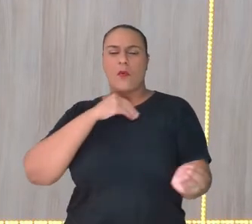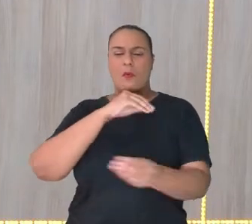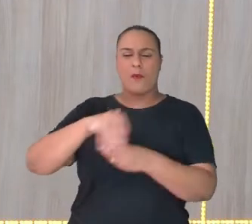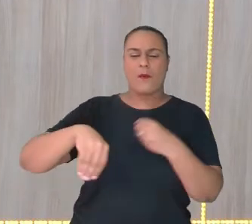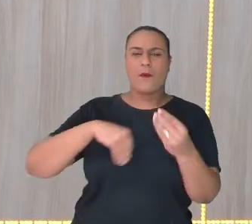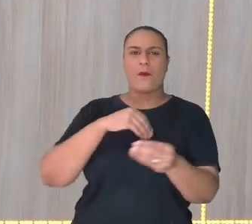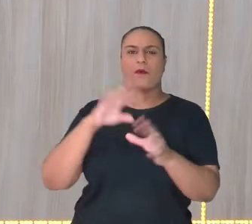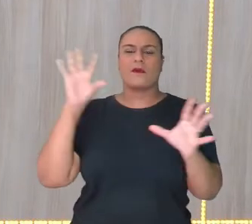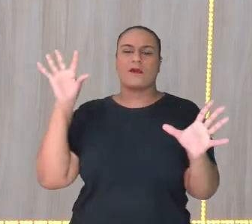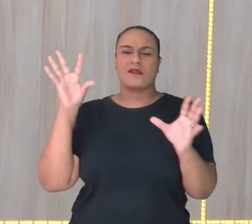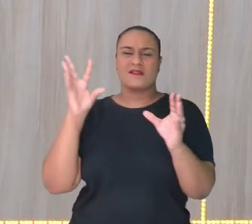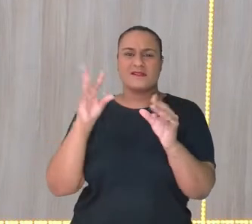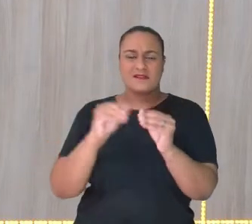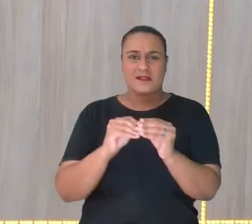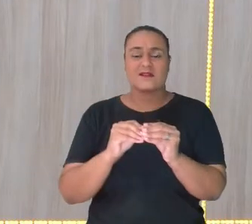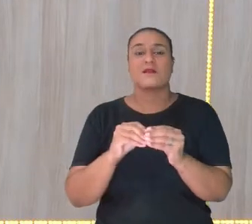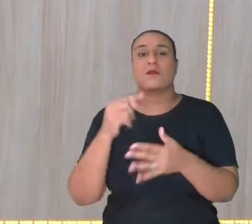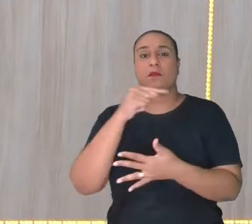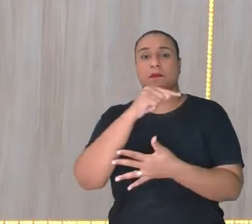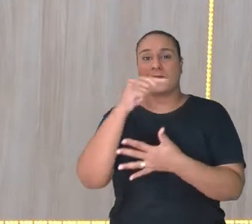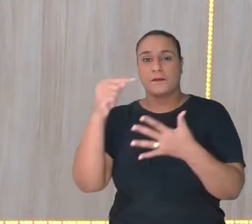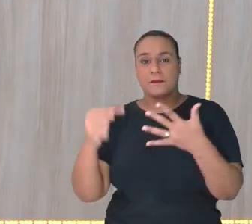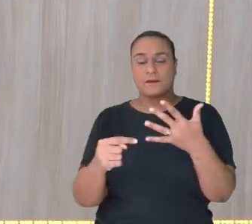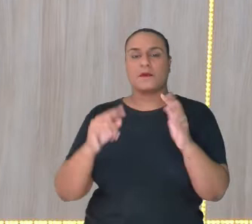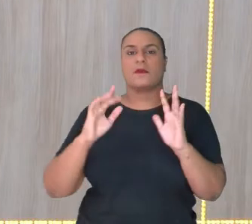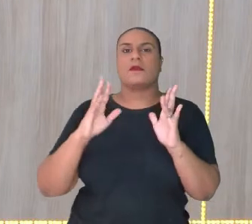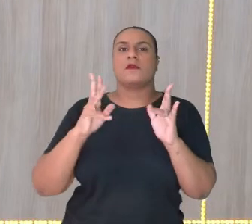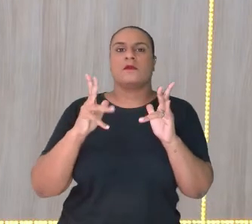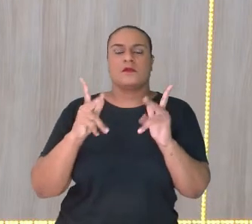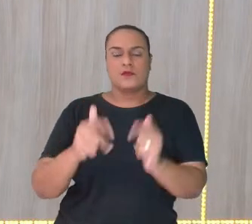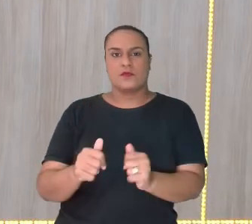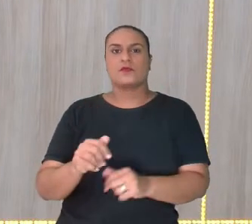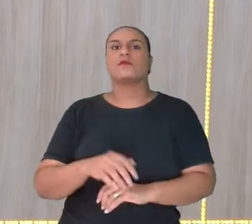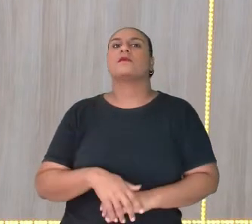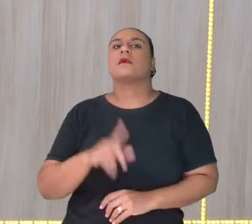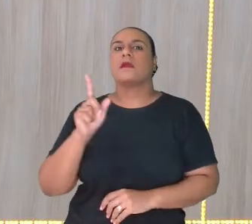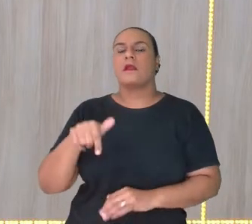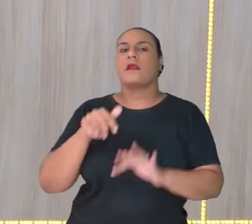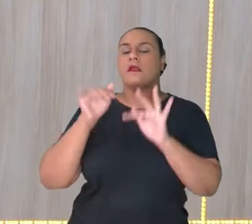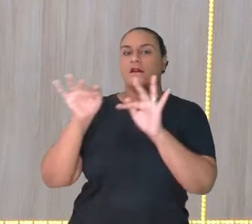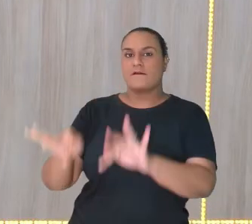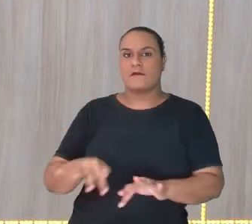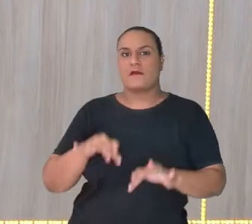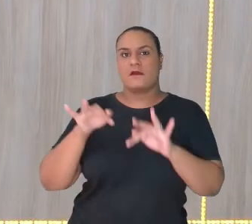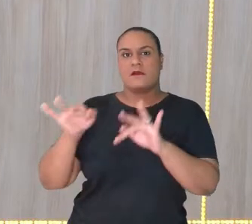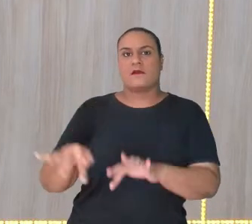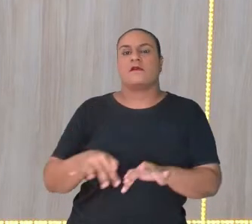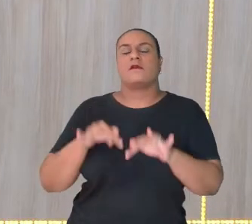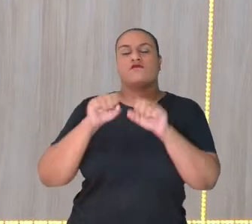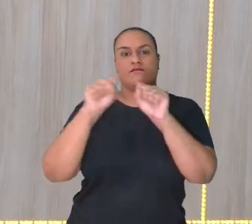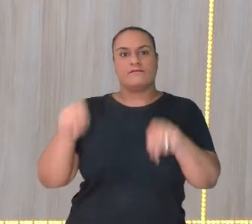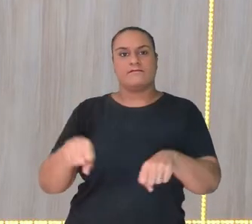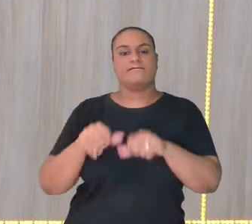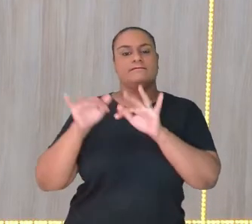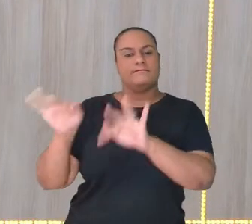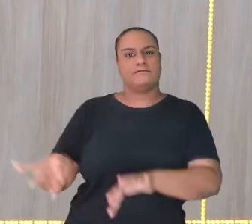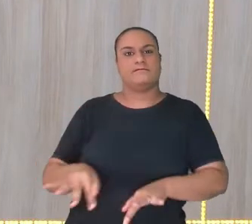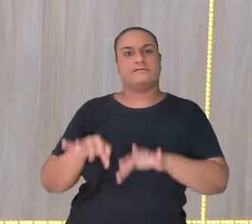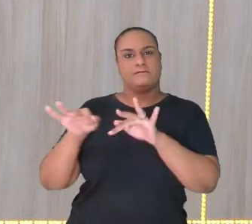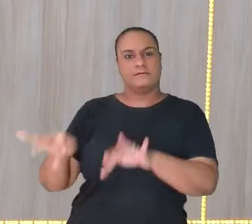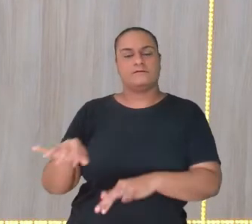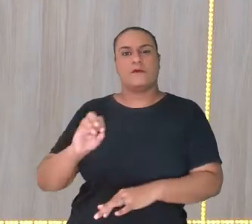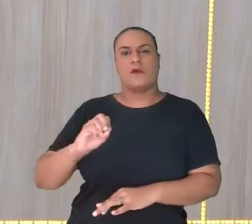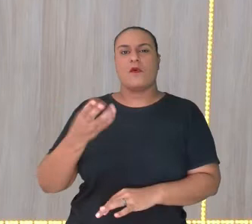a síntese disso tudo é o que a gente chama, né, de feudalismo, sistema feudal ou modo